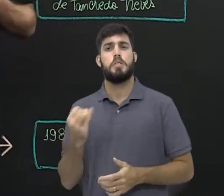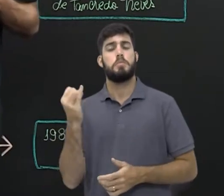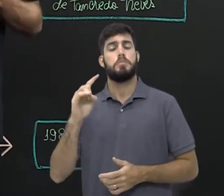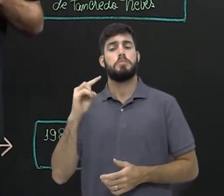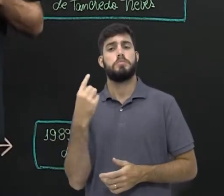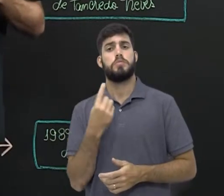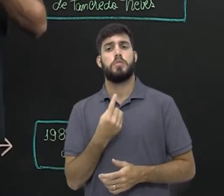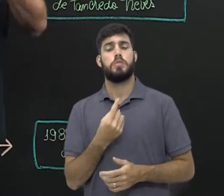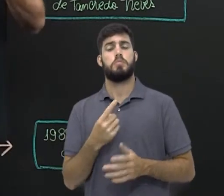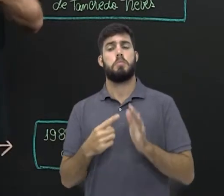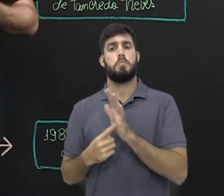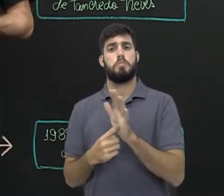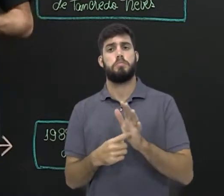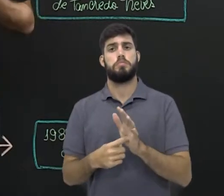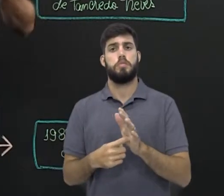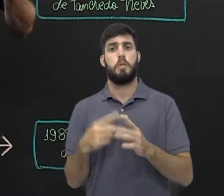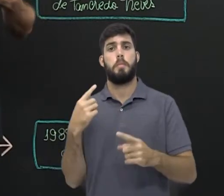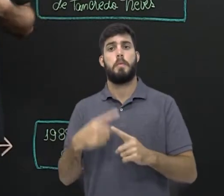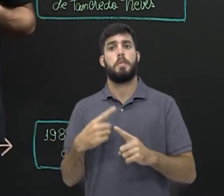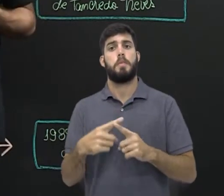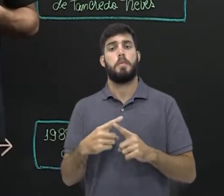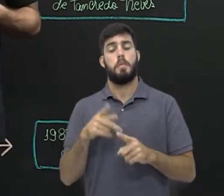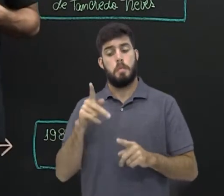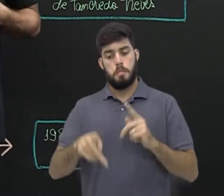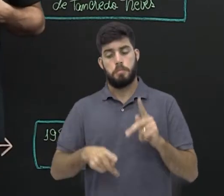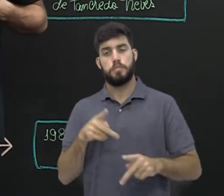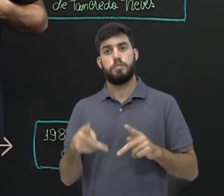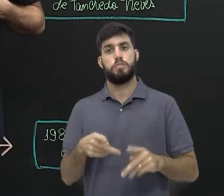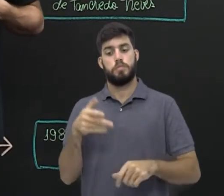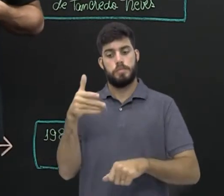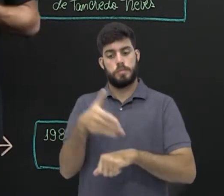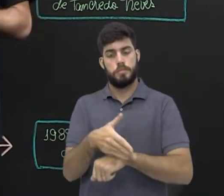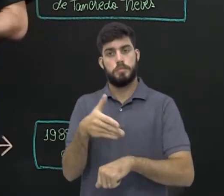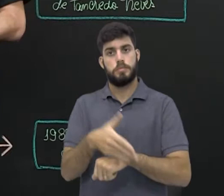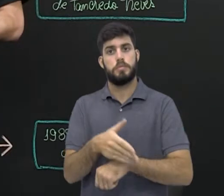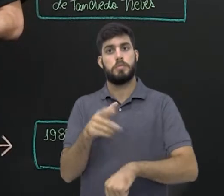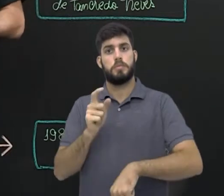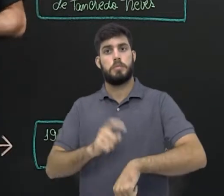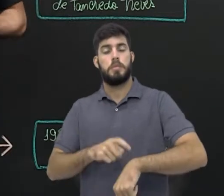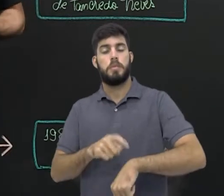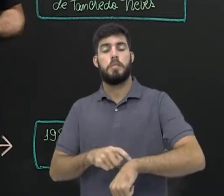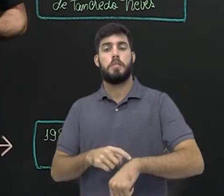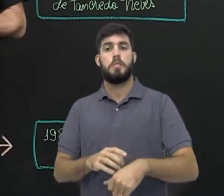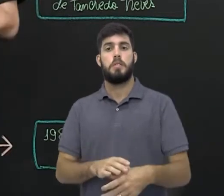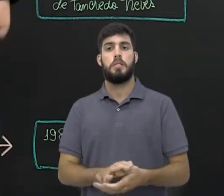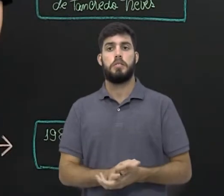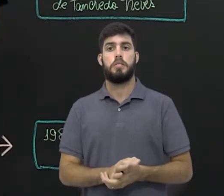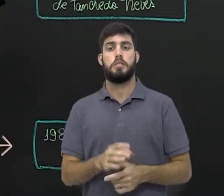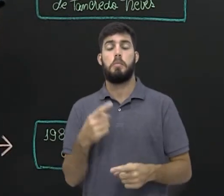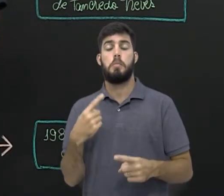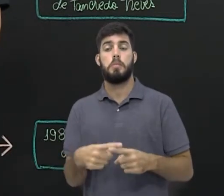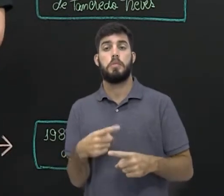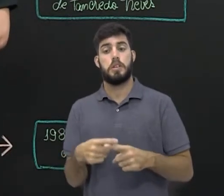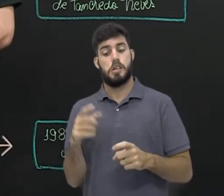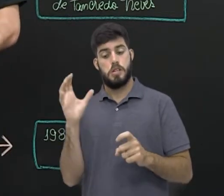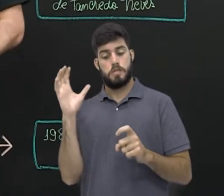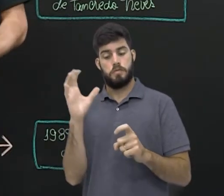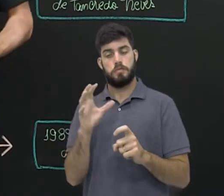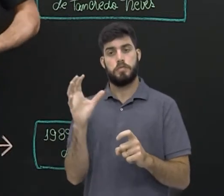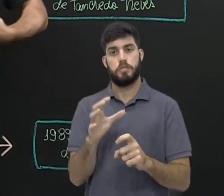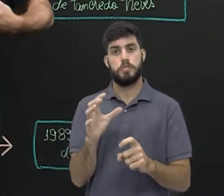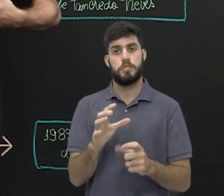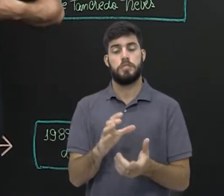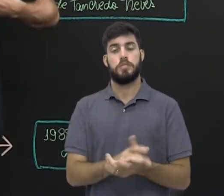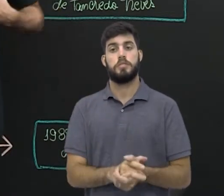aspecto porque o povo participou desse momento, o que é importante, porque influenciou em certa medida o